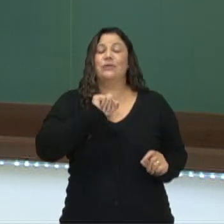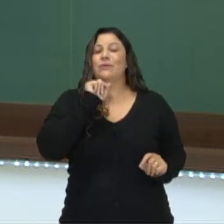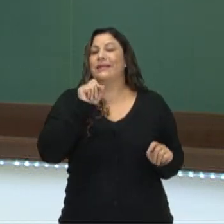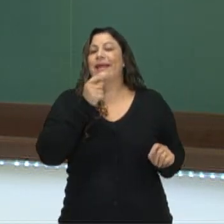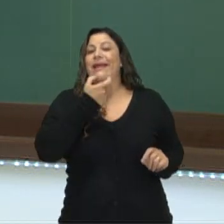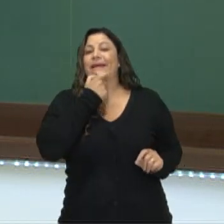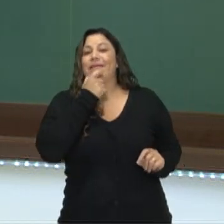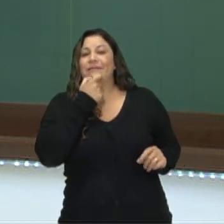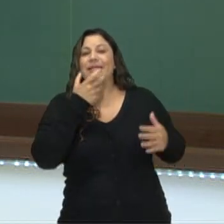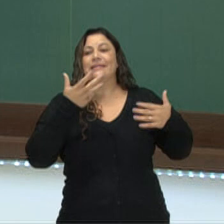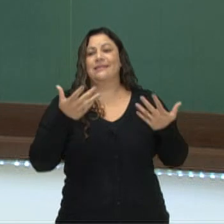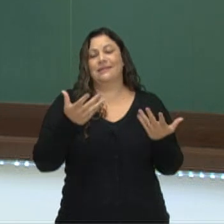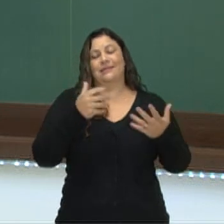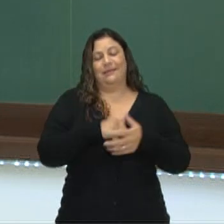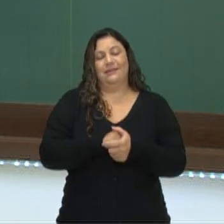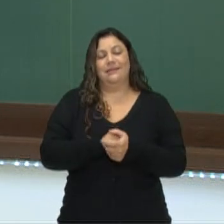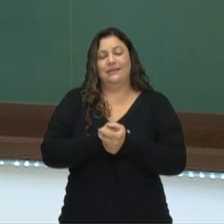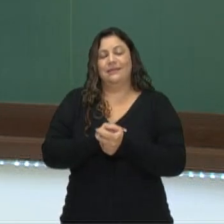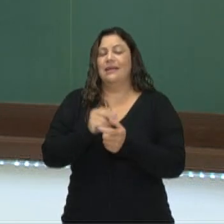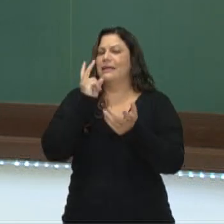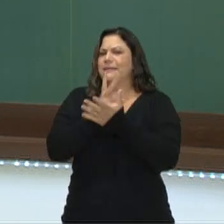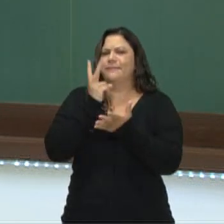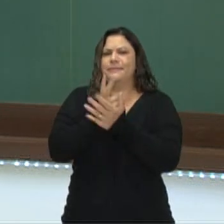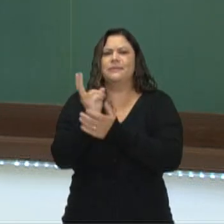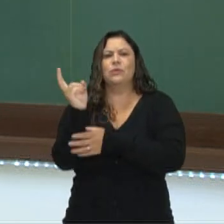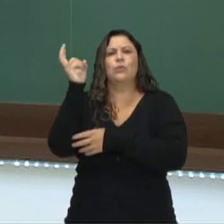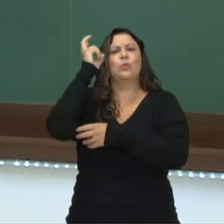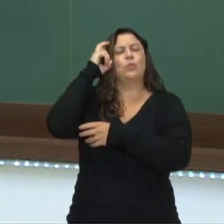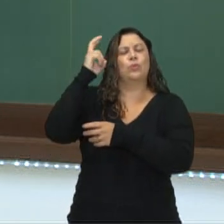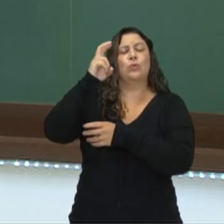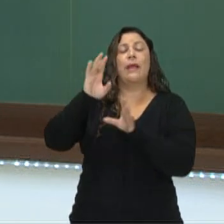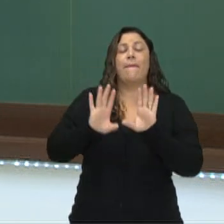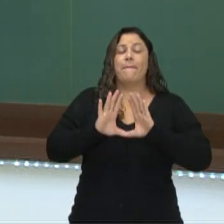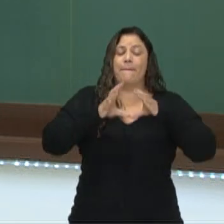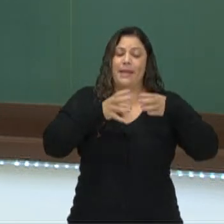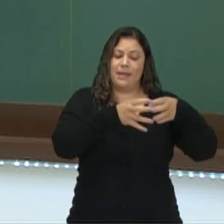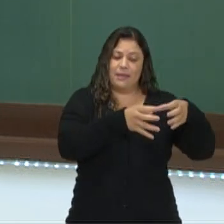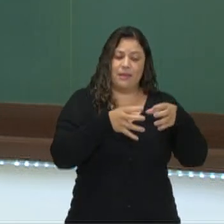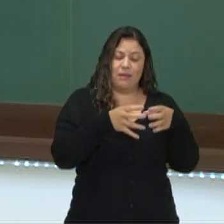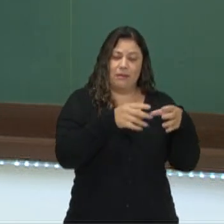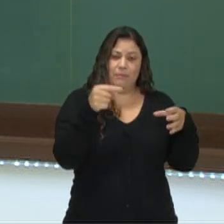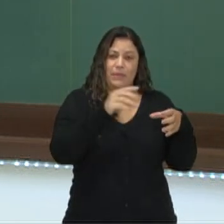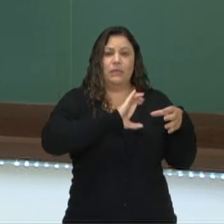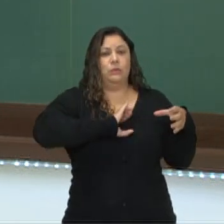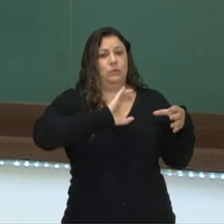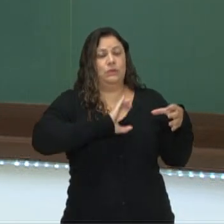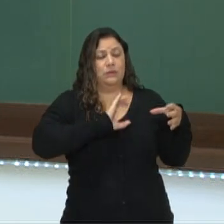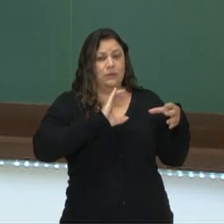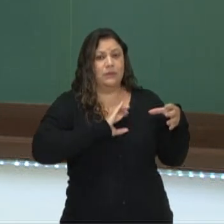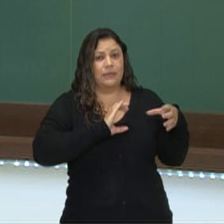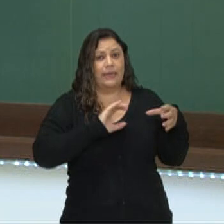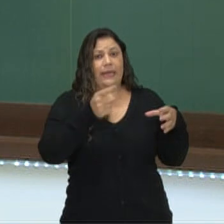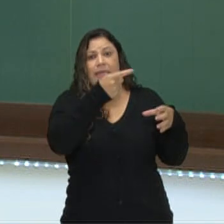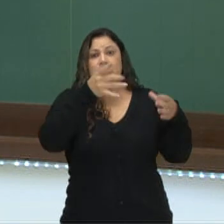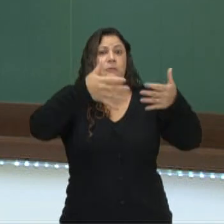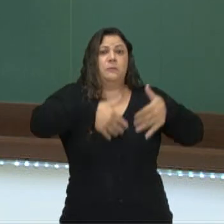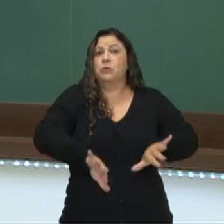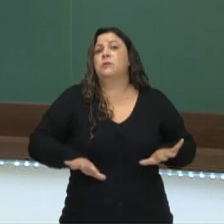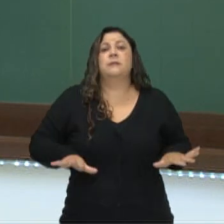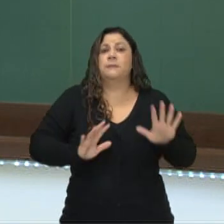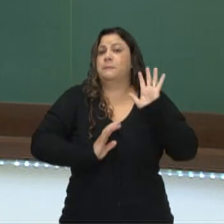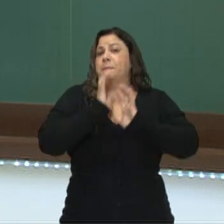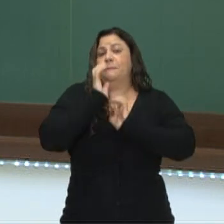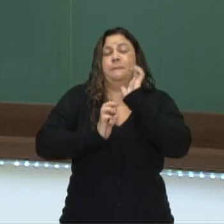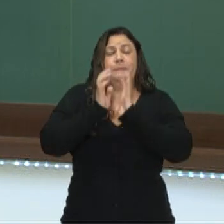questão cultural e tal, mas só que existiu uma parte ali do Canadá que não quis mais, quis